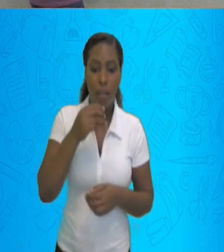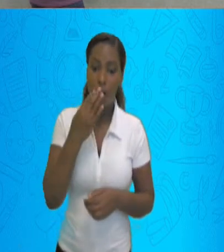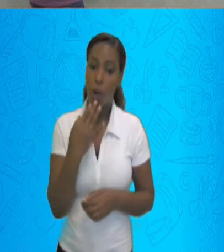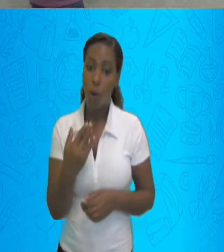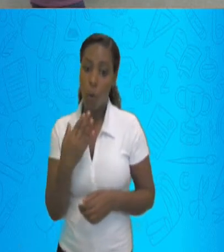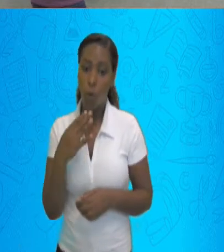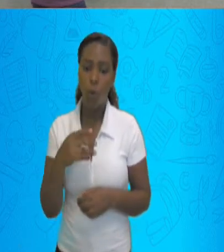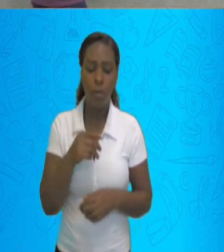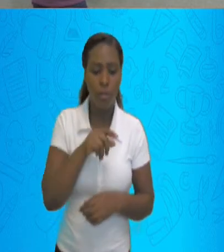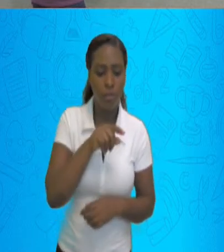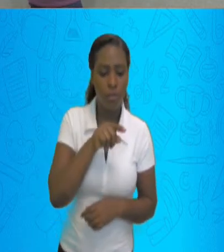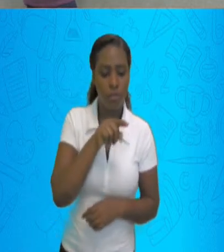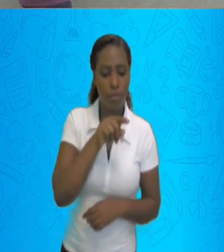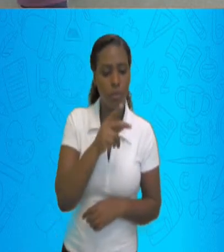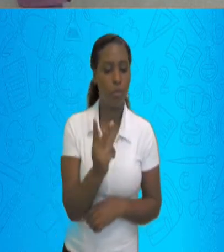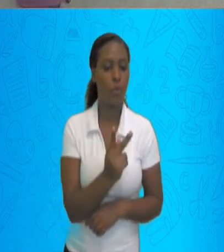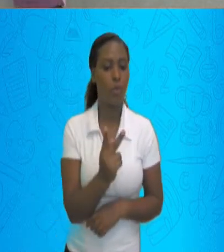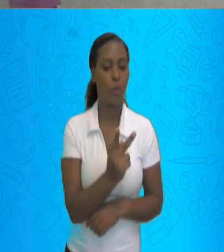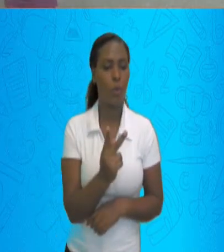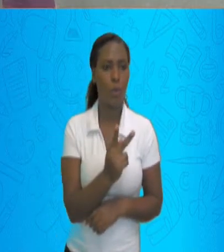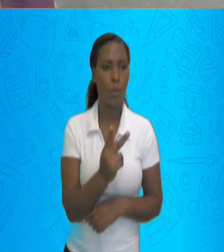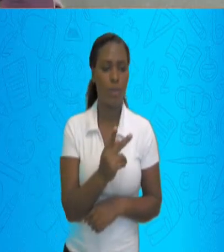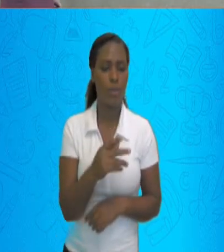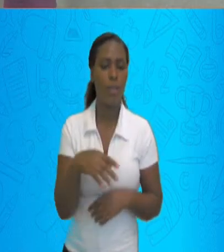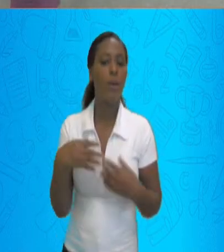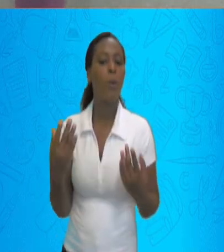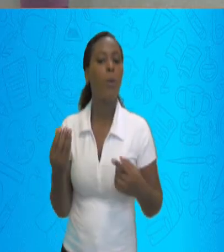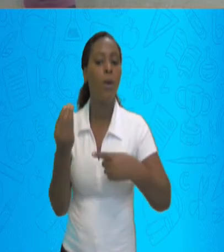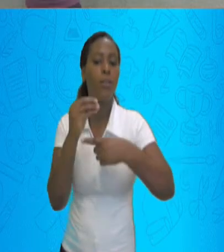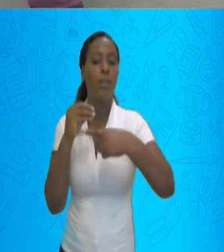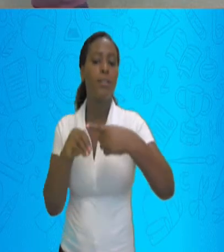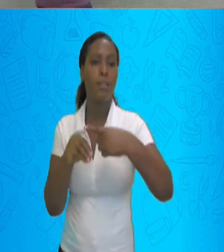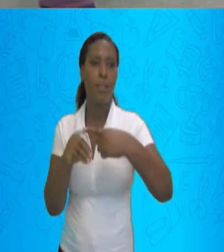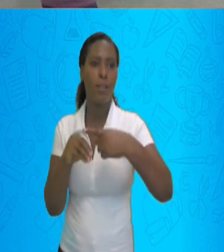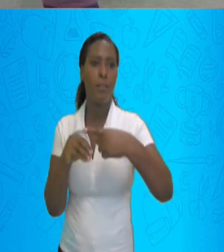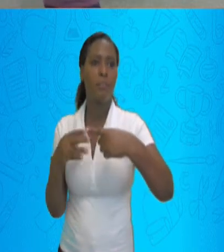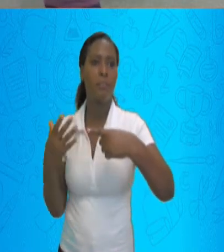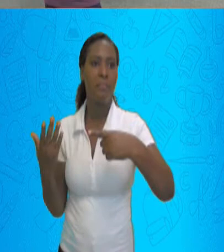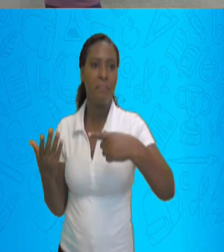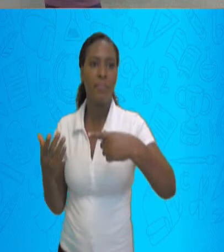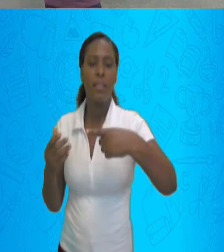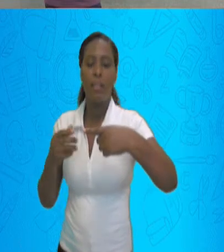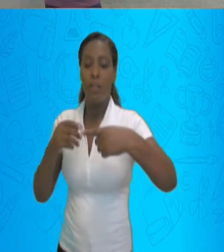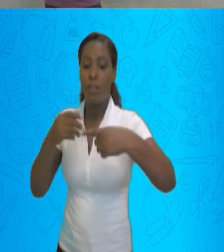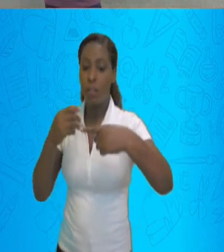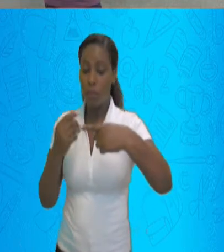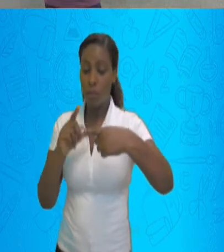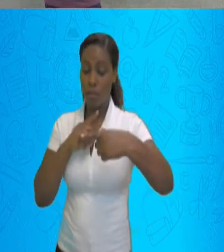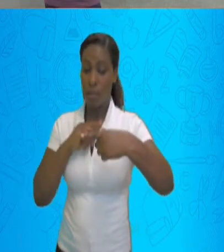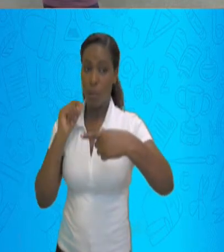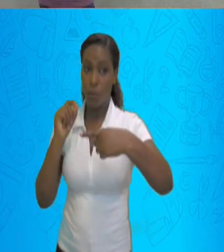fração. Qual é o número fracionário que a gente tem aqui? Nós vamos ter 2/3.